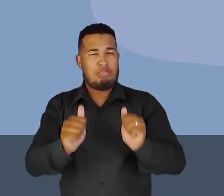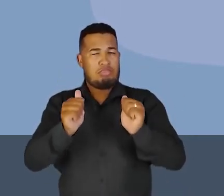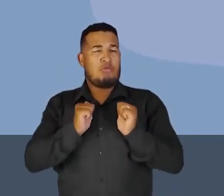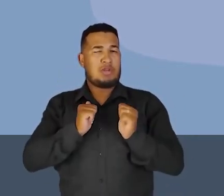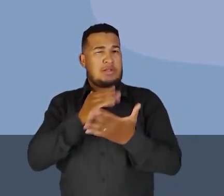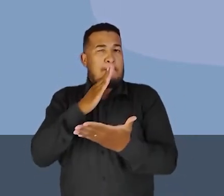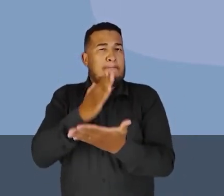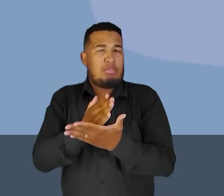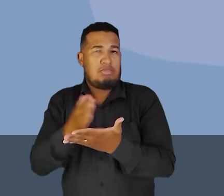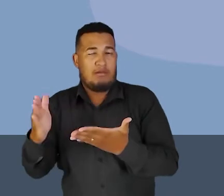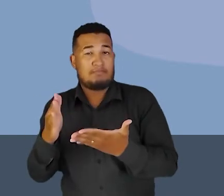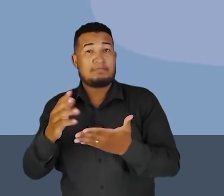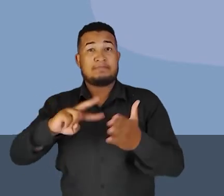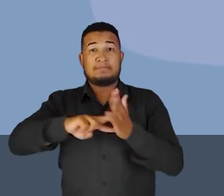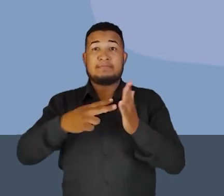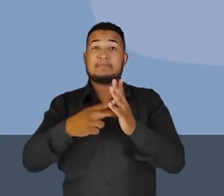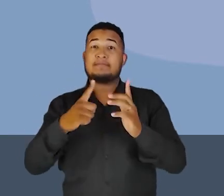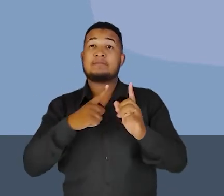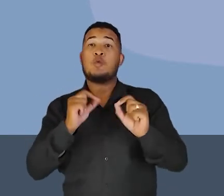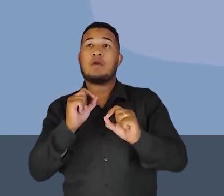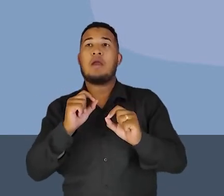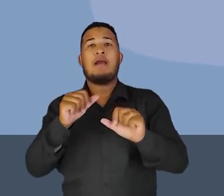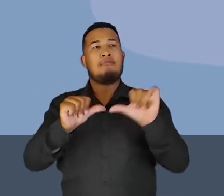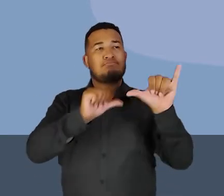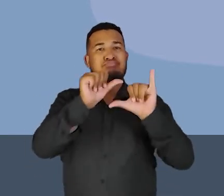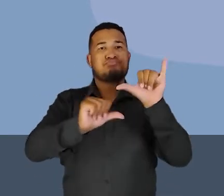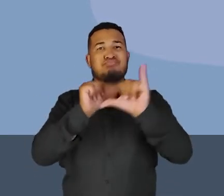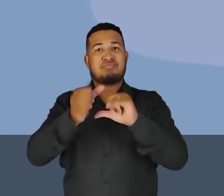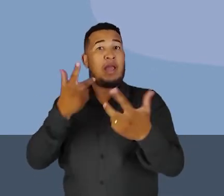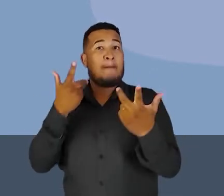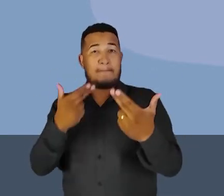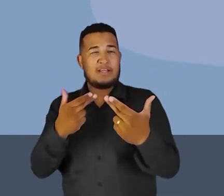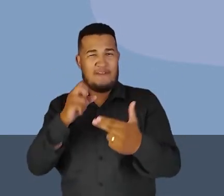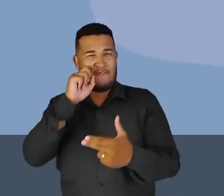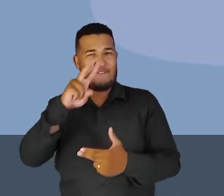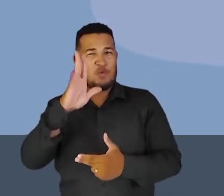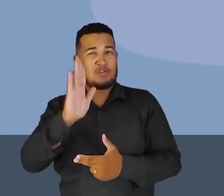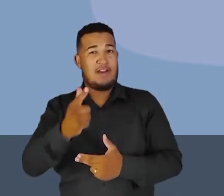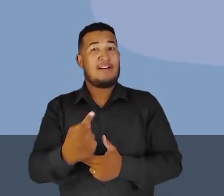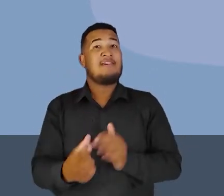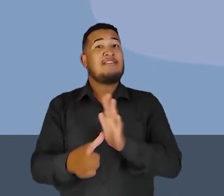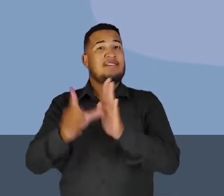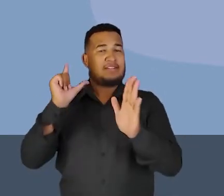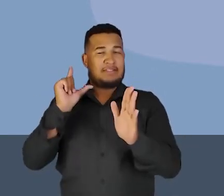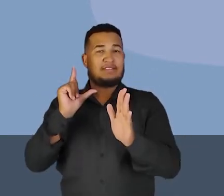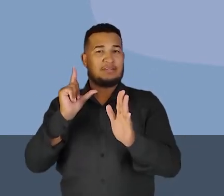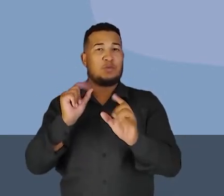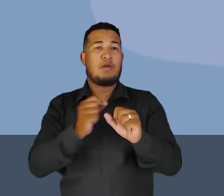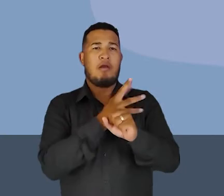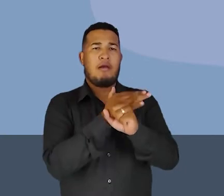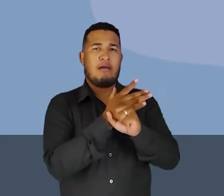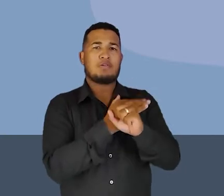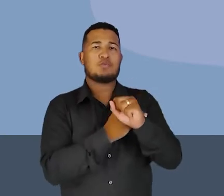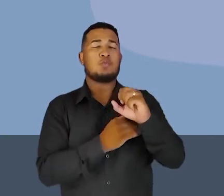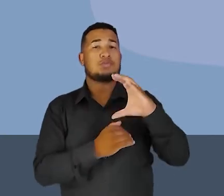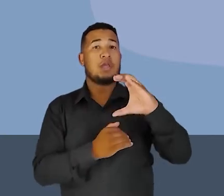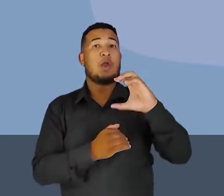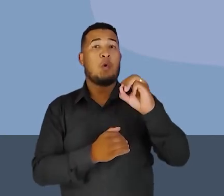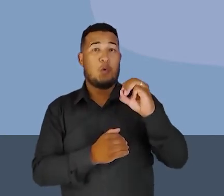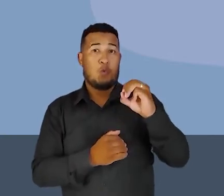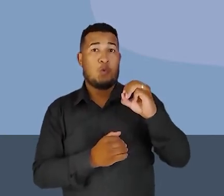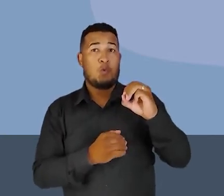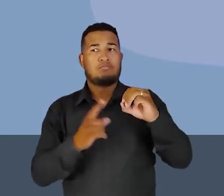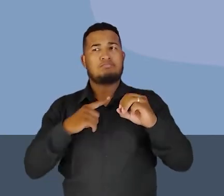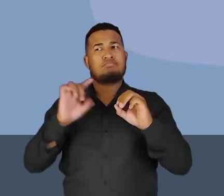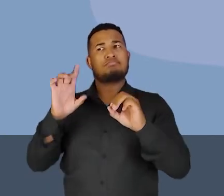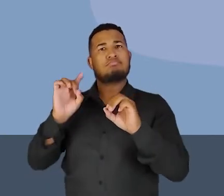vai partir dos mesmos reagentes que a gente viu anteriormente, o ácido carbônico e o hidróxido de sódio. Só que